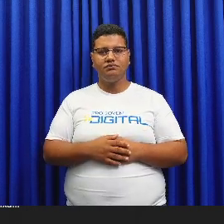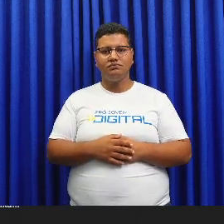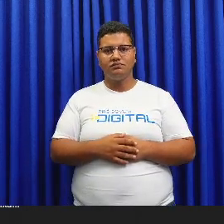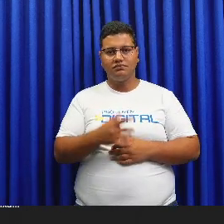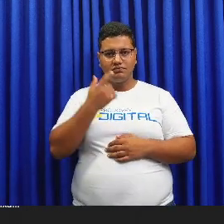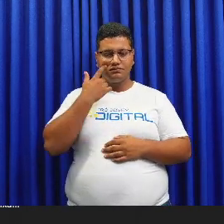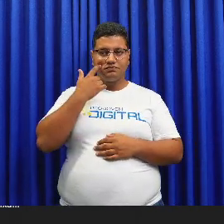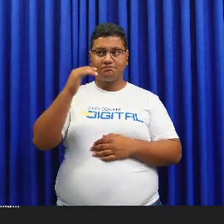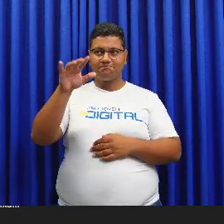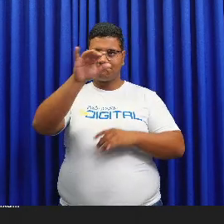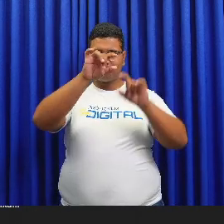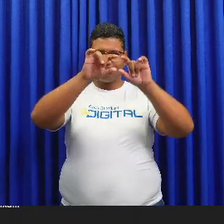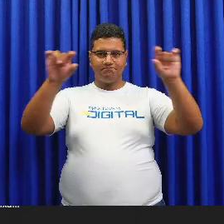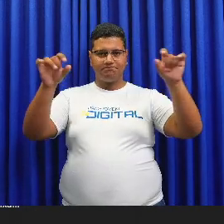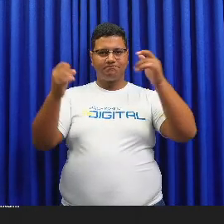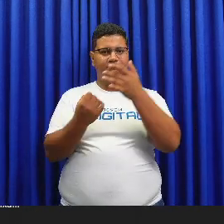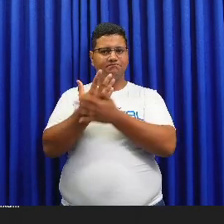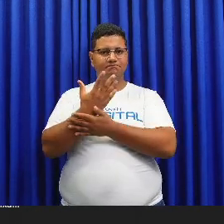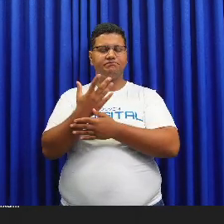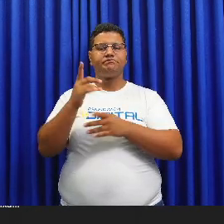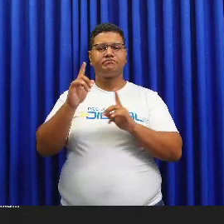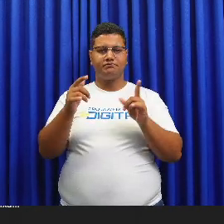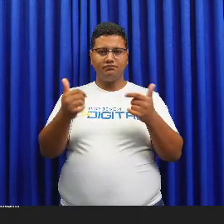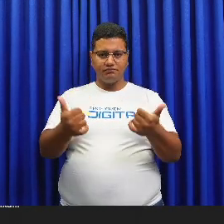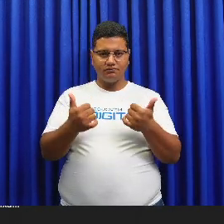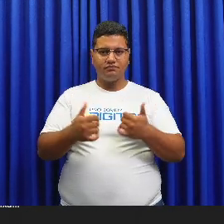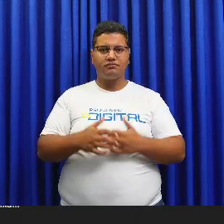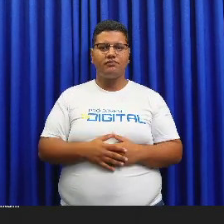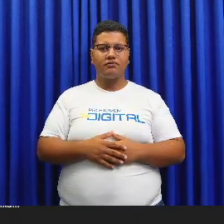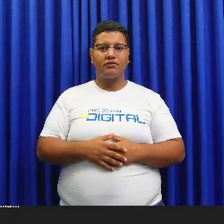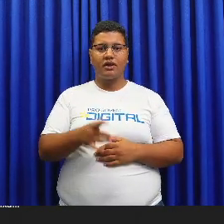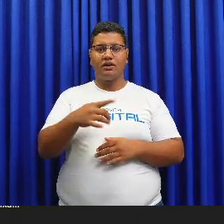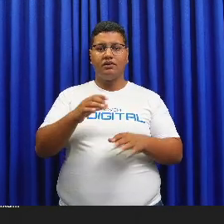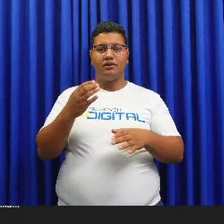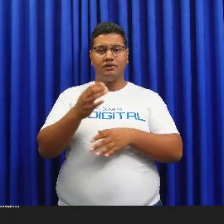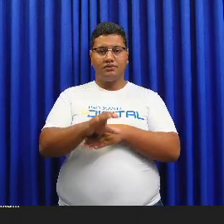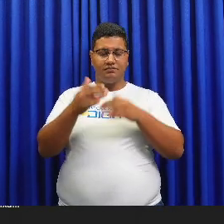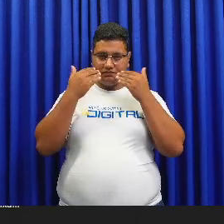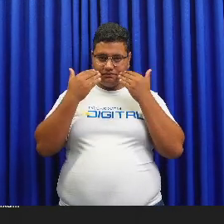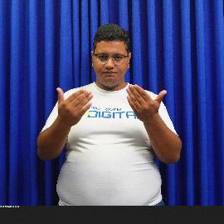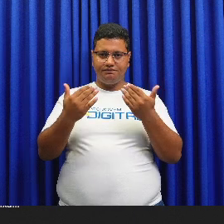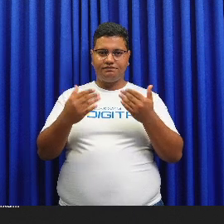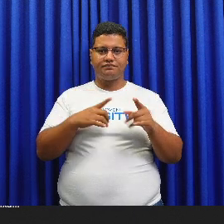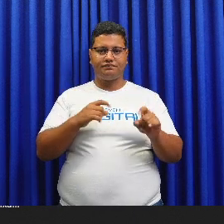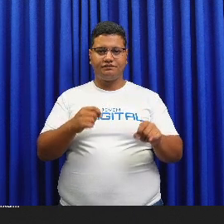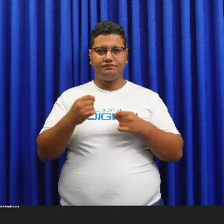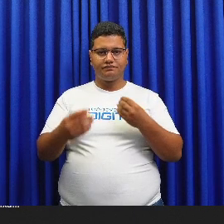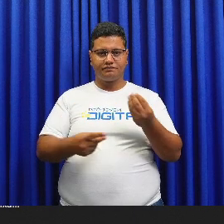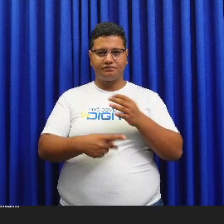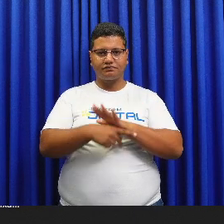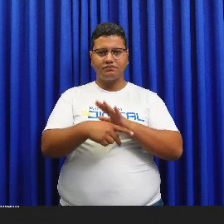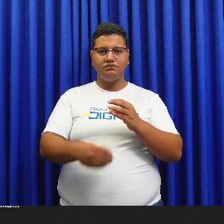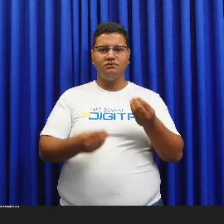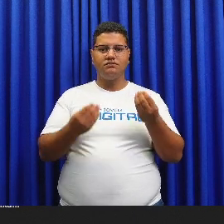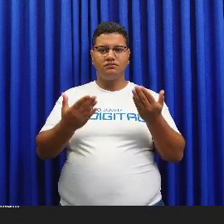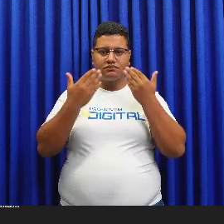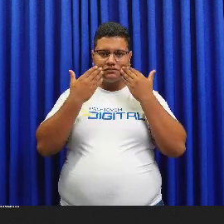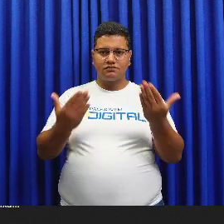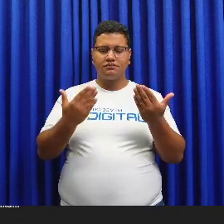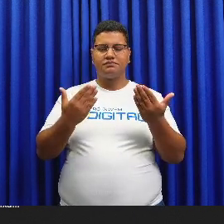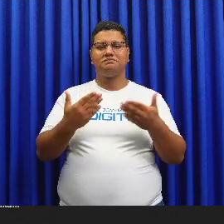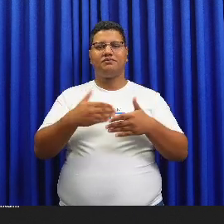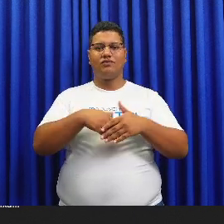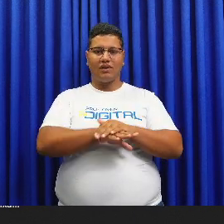canto superior esquerdo, beleza? Você vai criar uma apresentação. As suas apresentações, elas também vão